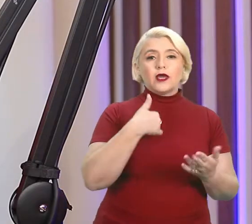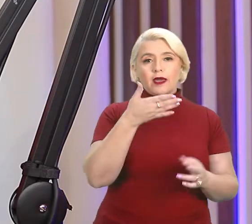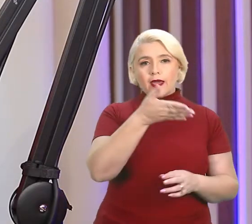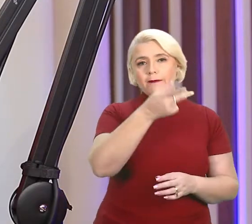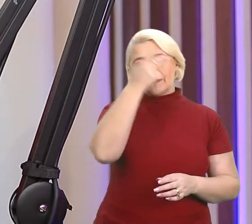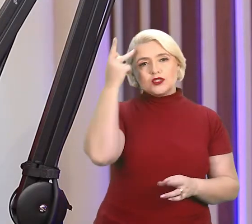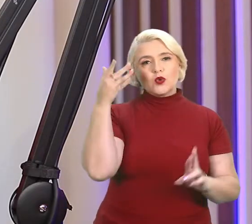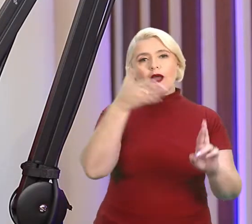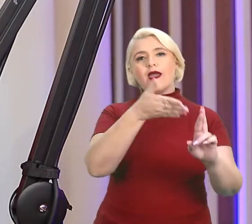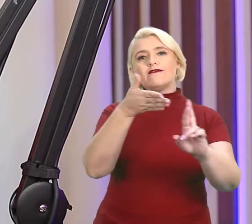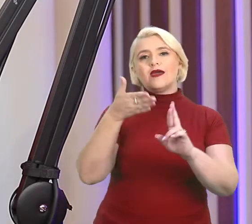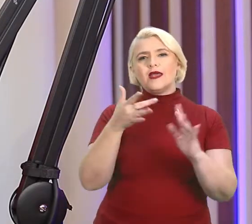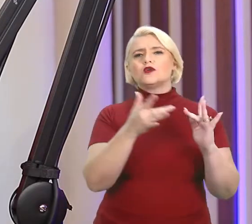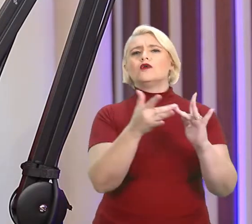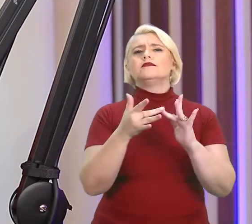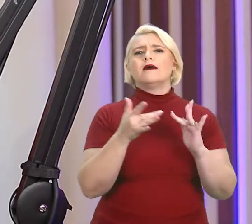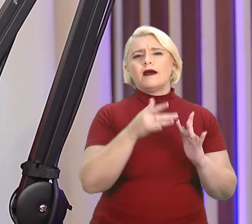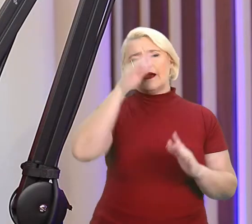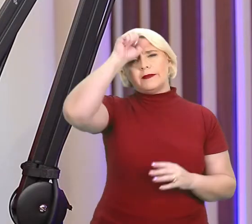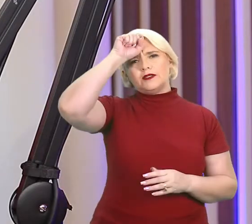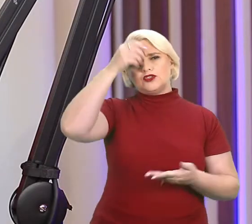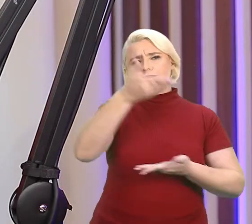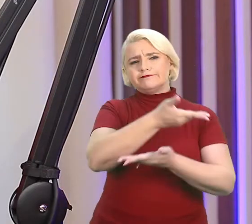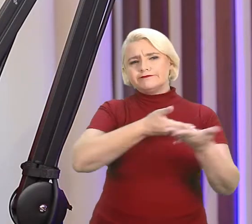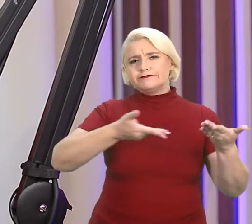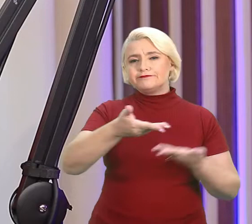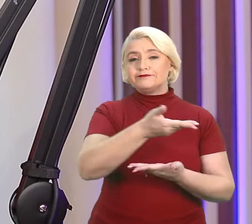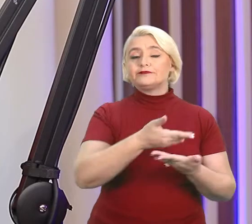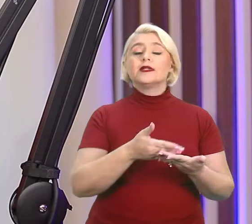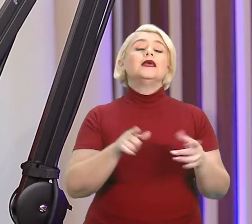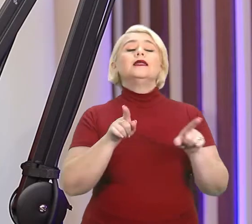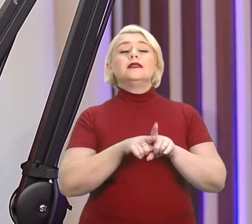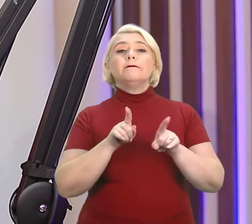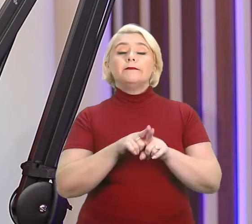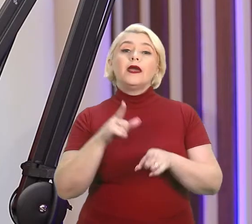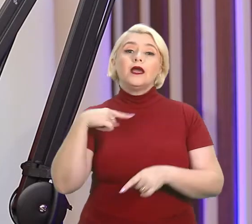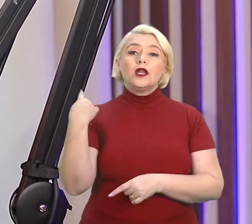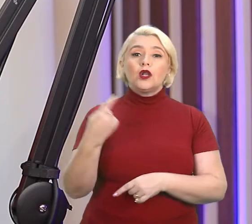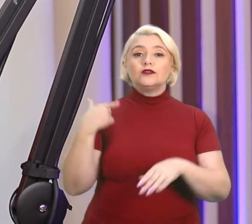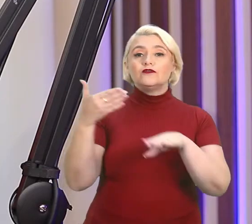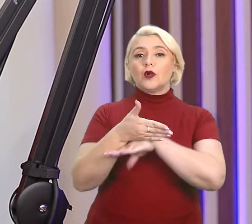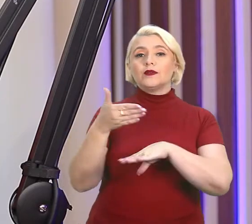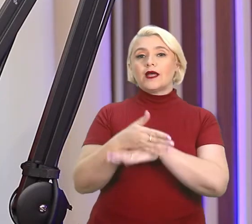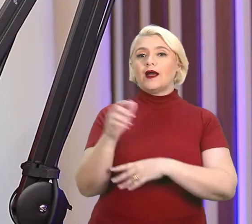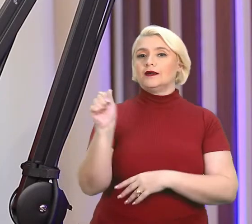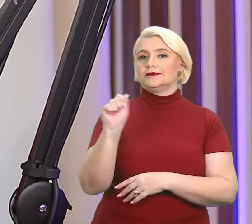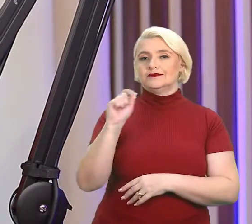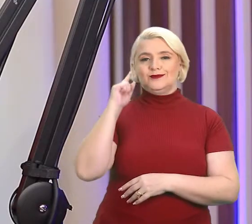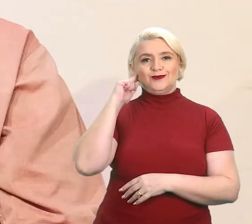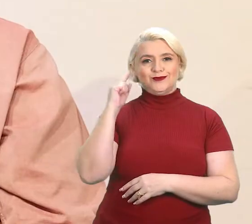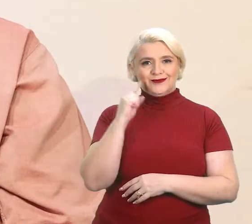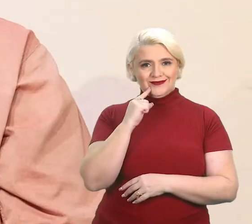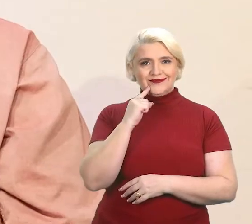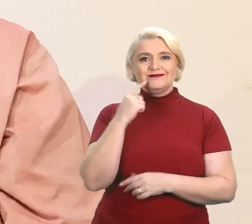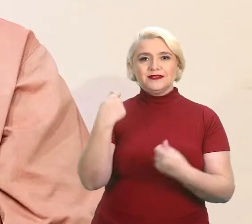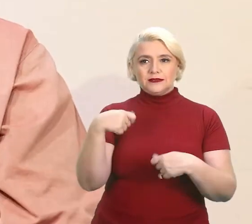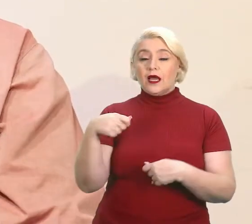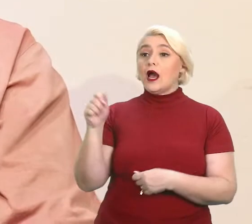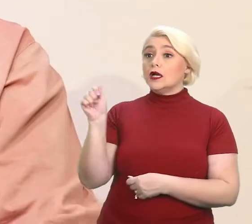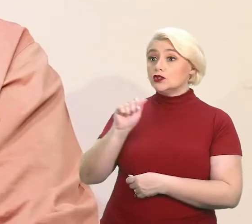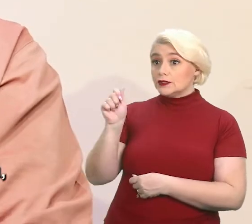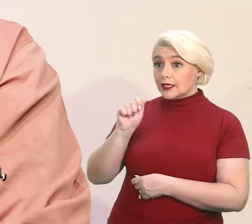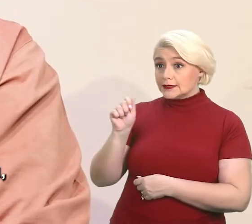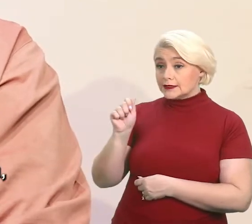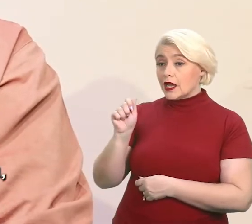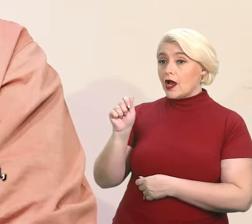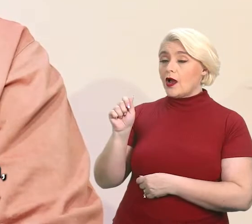nossas pessoas que a gente tinha um contato e aprendia, né? E também a gente frequentava a Associação de Surdos. A